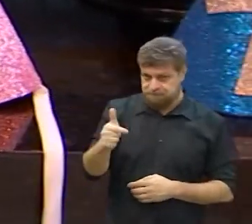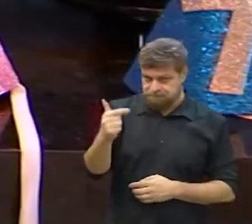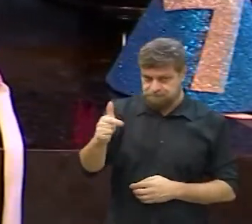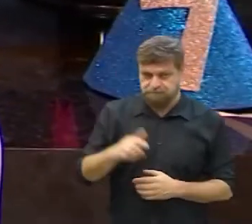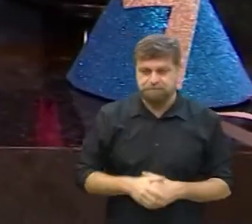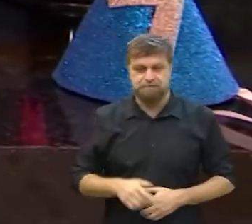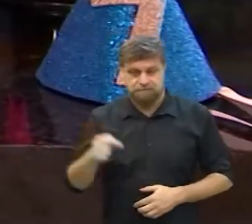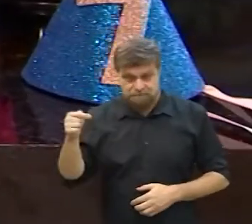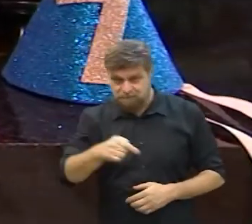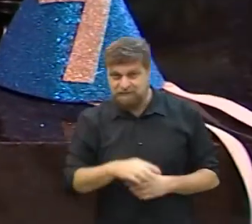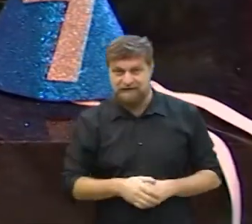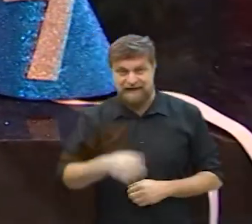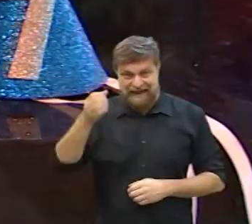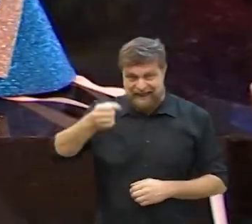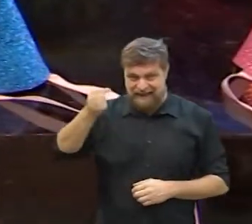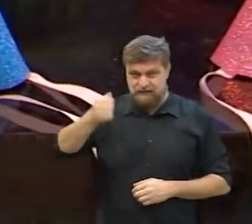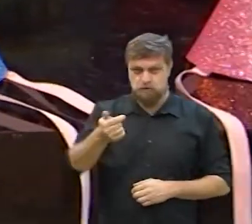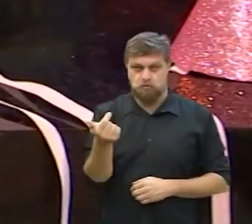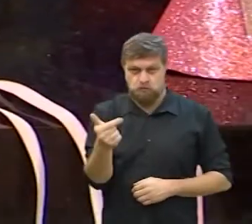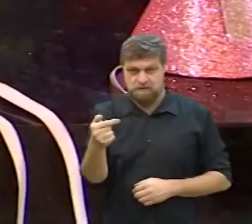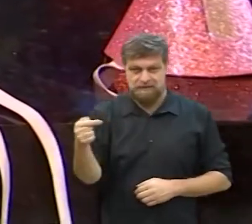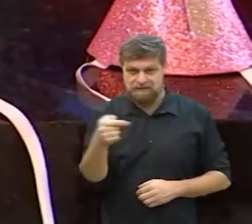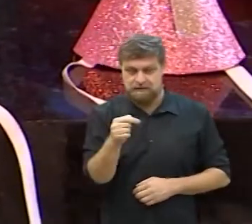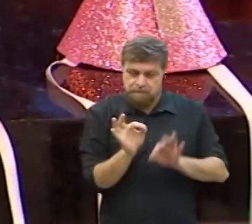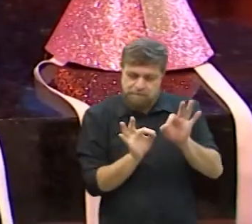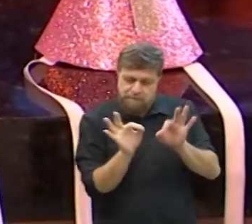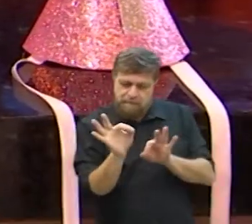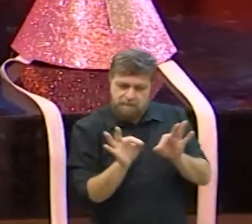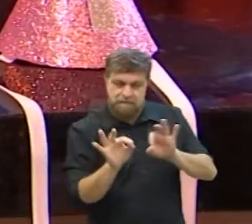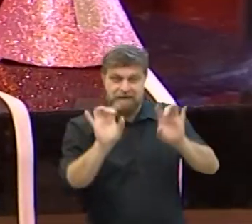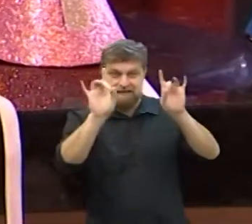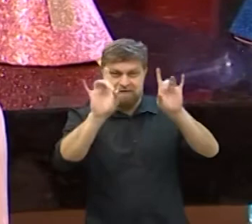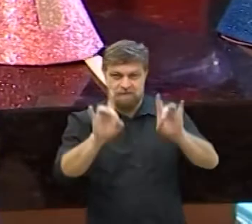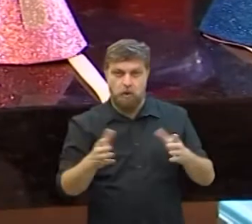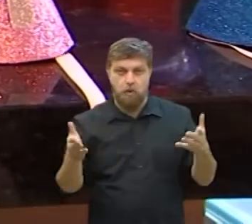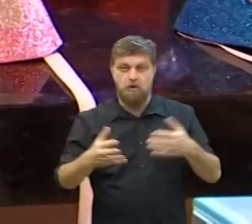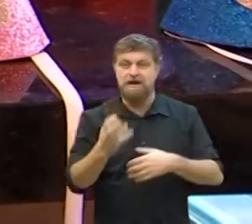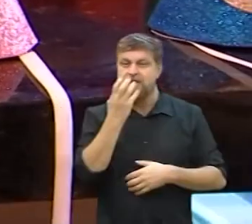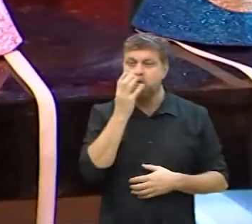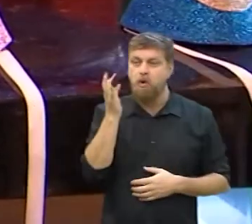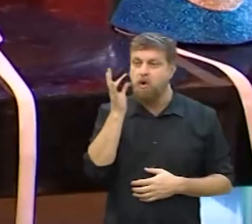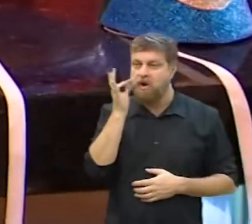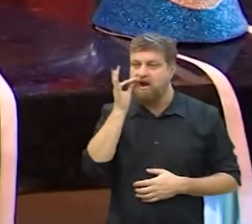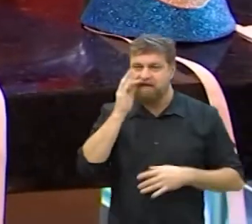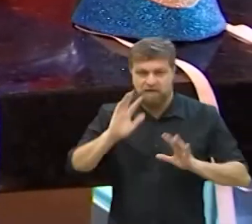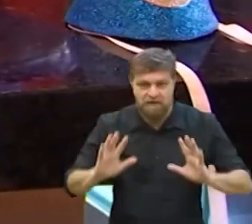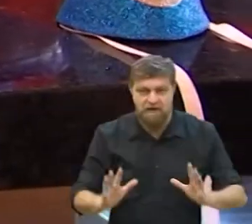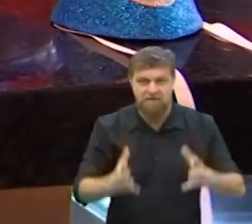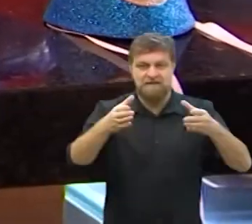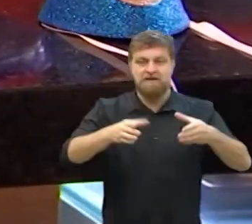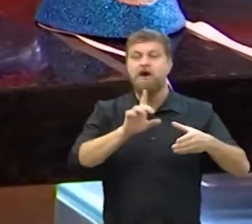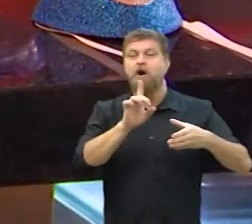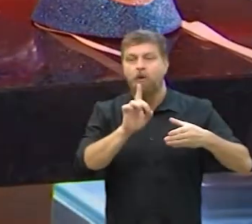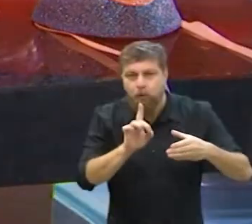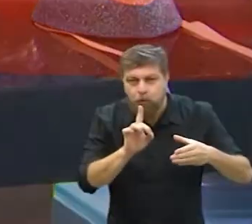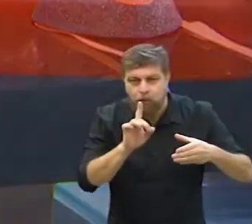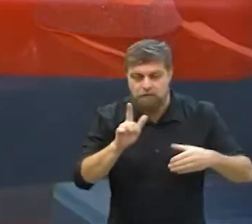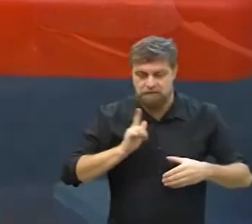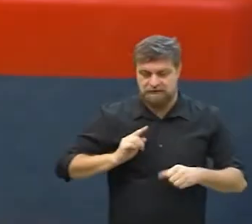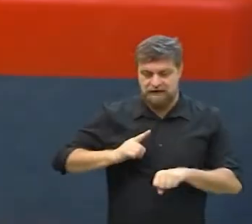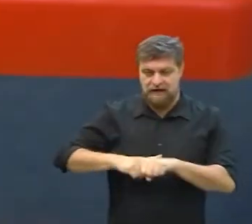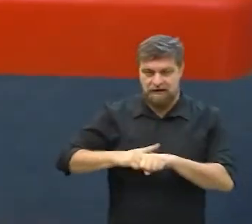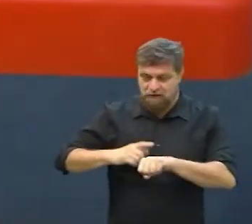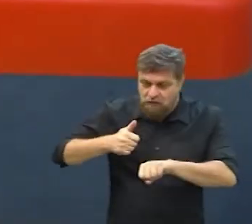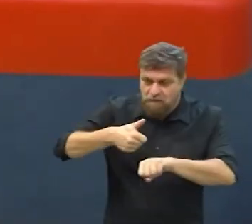açúcar, lactose ou glúten, eles ganham decoração especial, já que hoje até cães e gatos comemoram o aniversário.